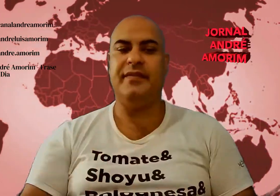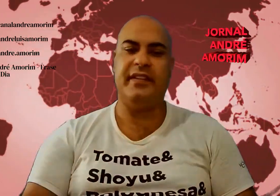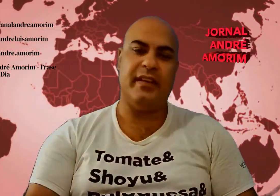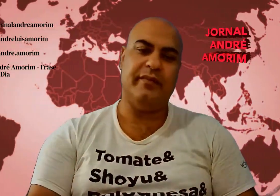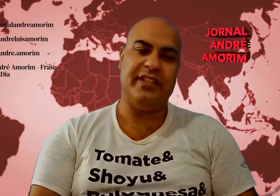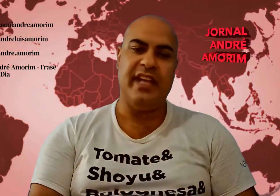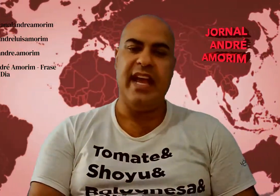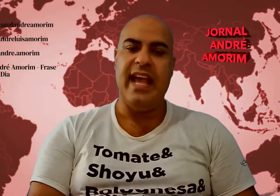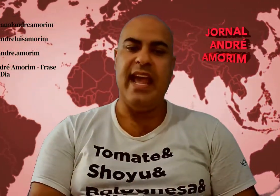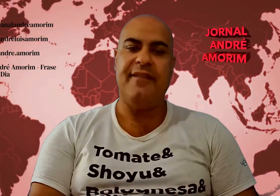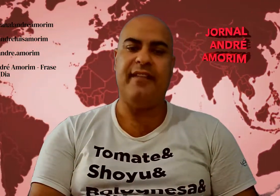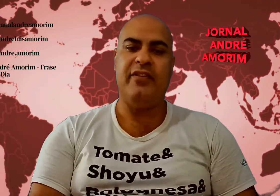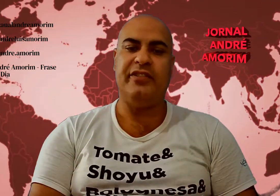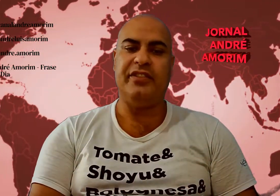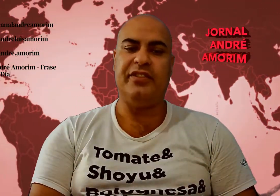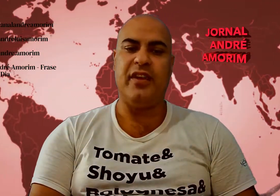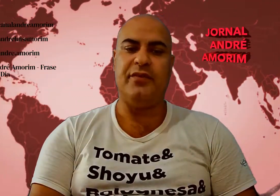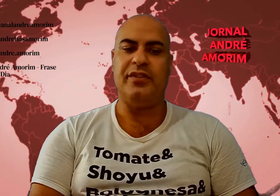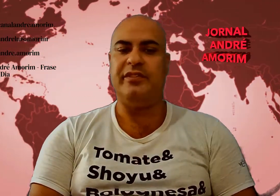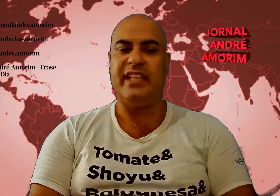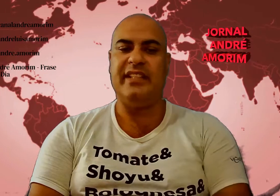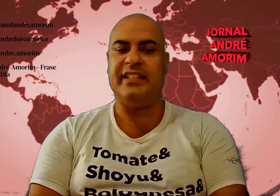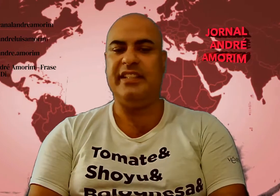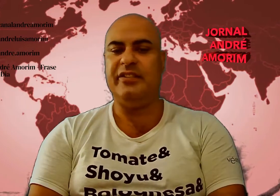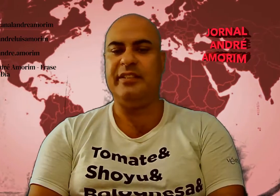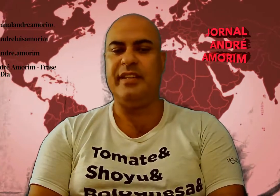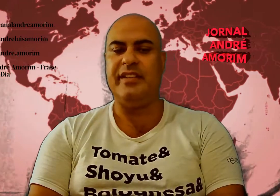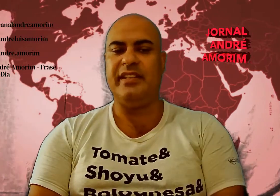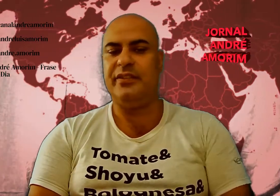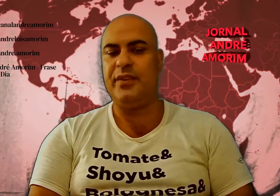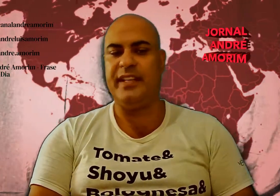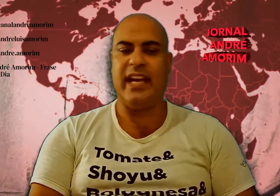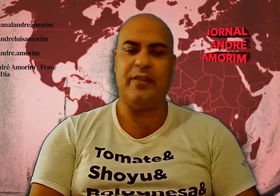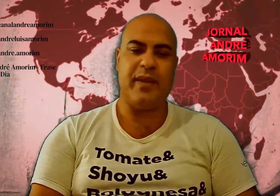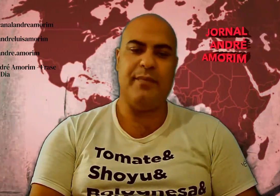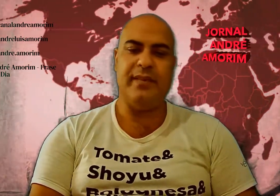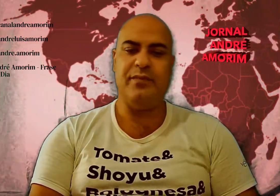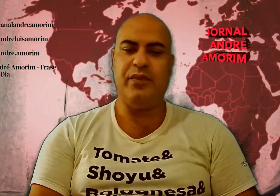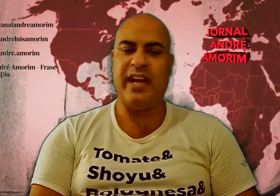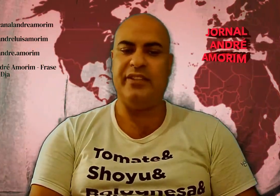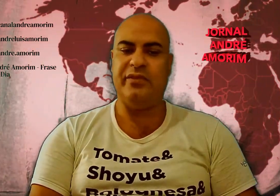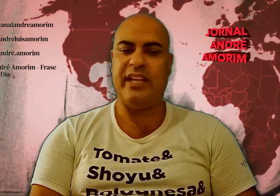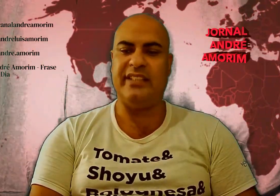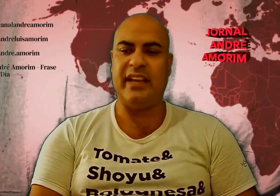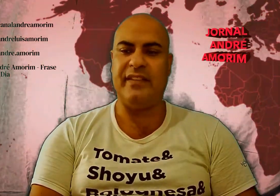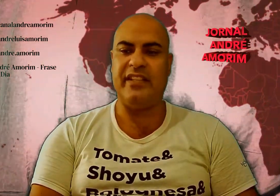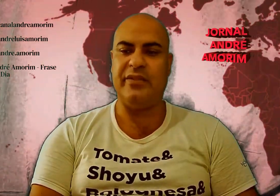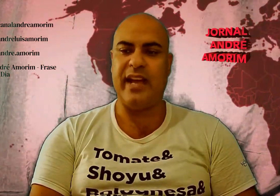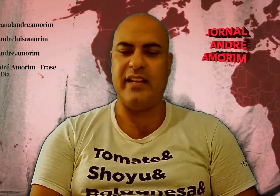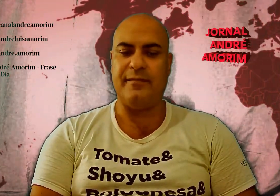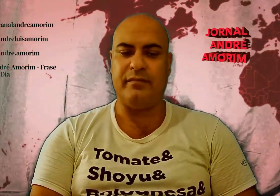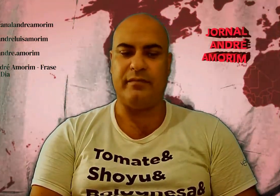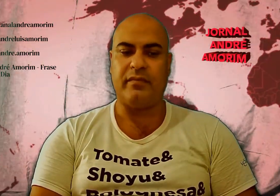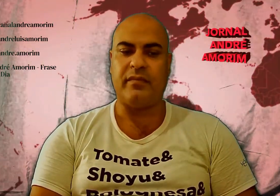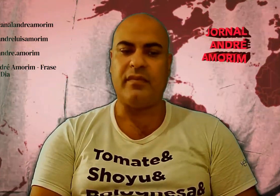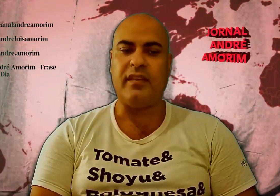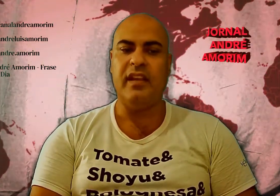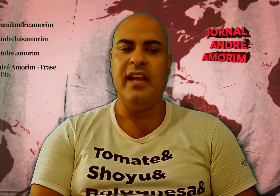Hashtag verificamos. É falso que software usado em eleições americanas foi criado para manipular resultados na